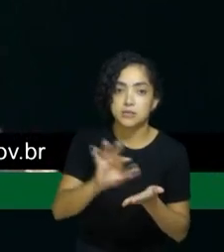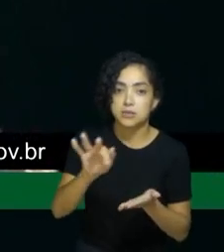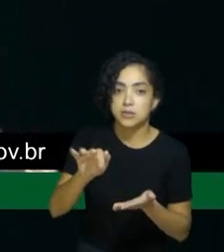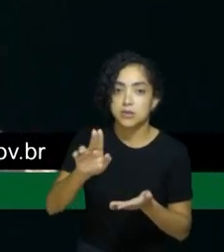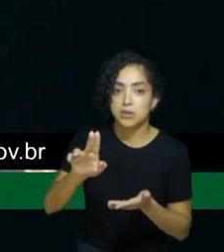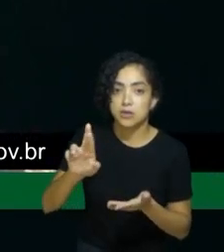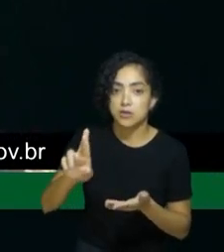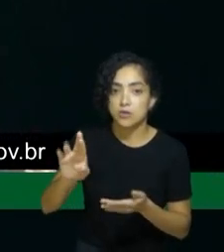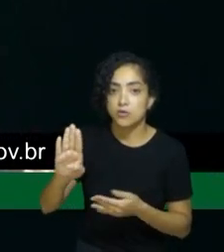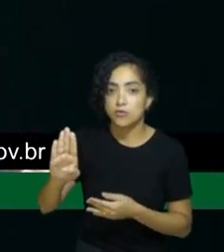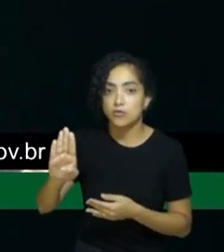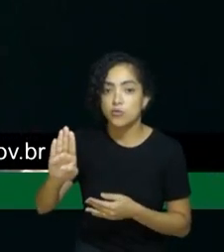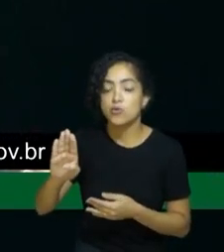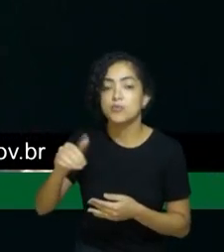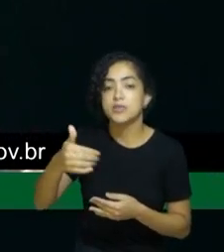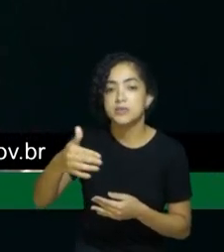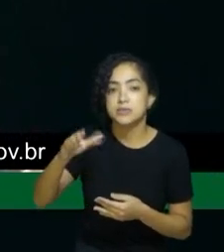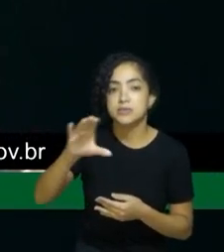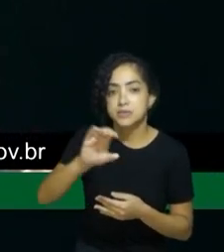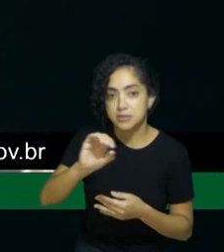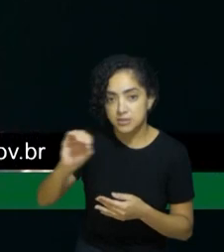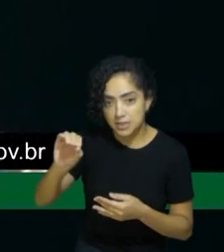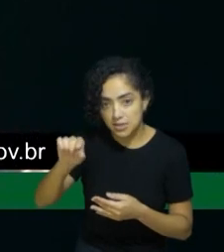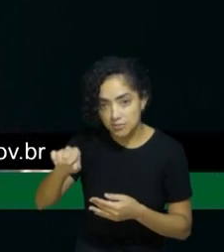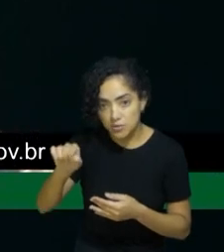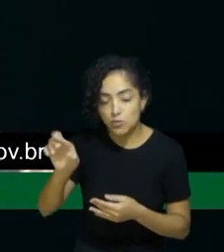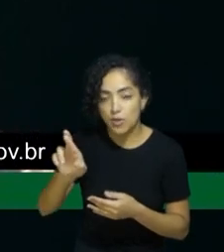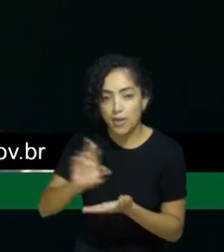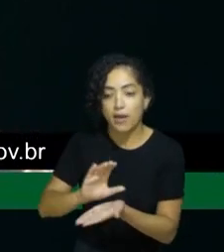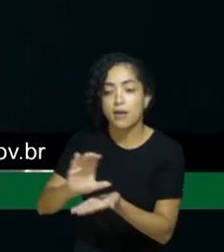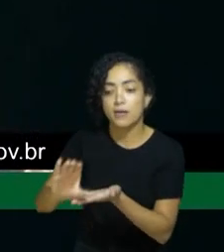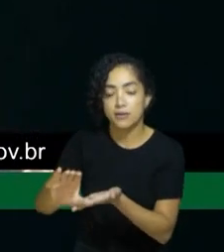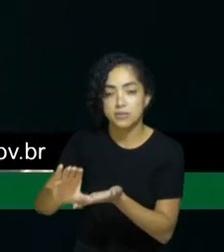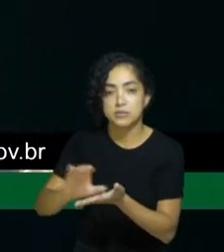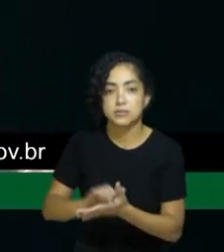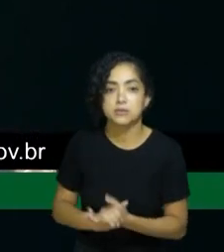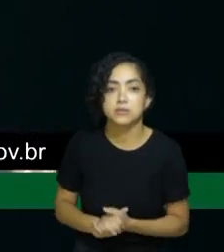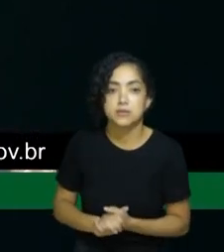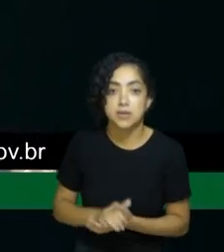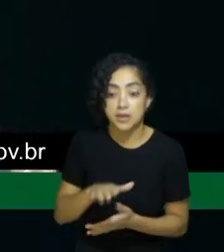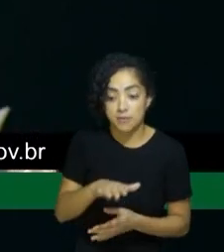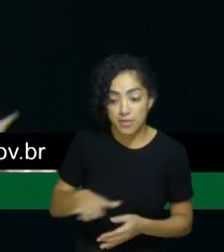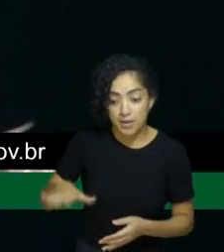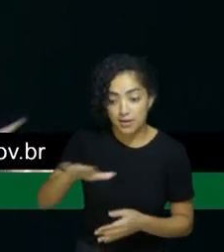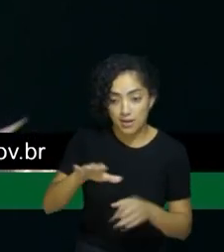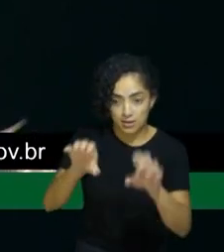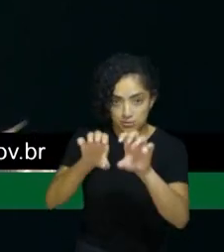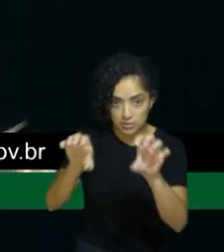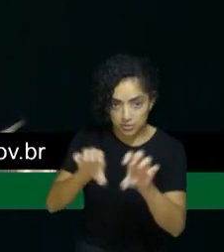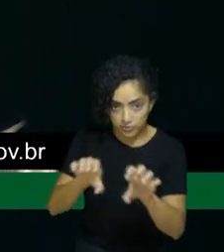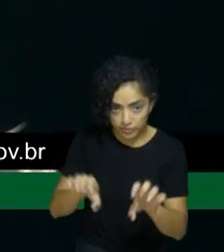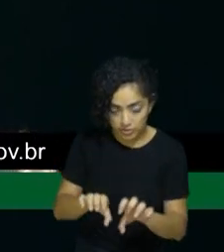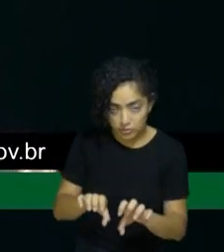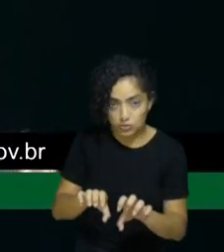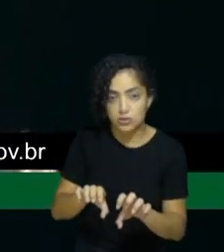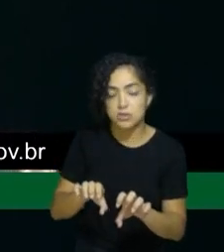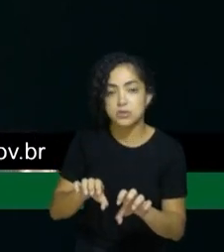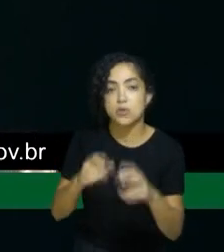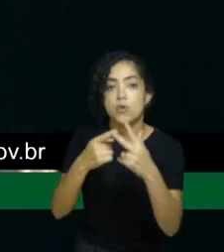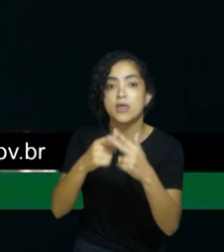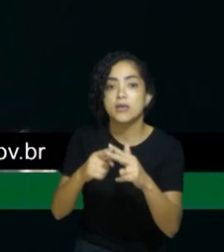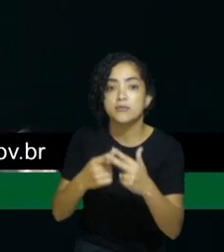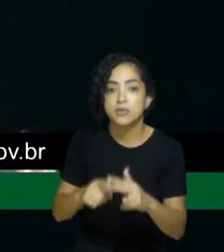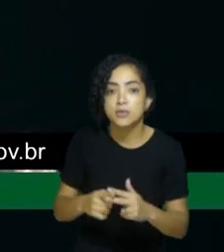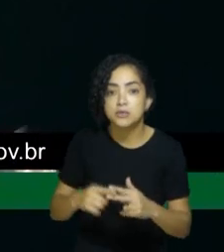recebeu R 100.000 fruto do nosso mandato para a área da infraestrutura revitalização e